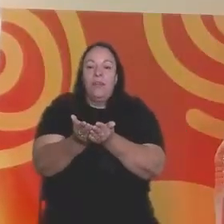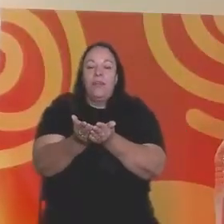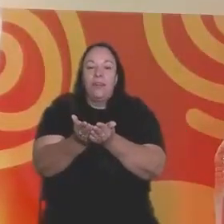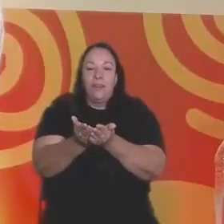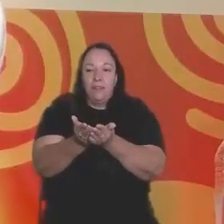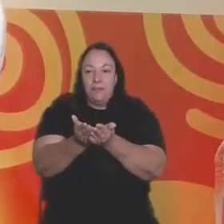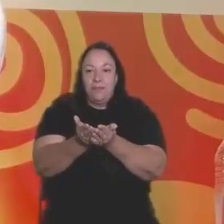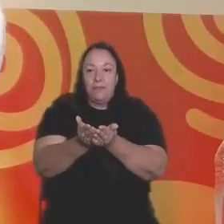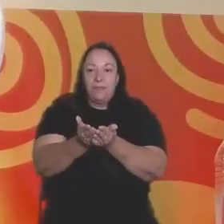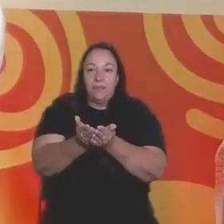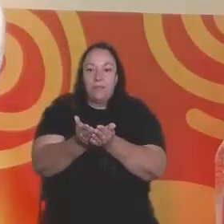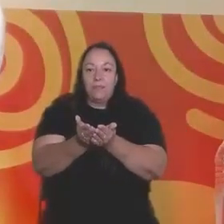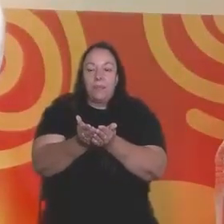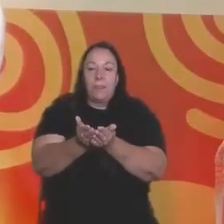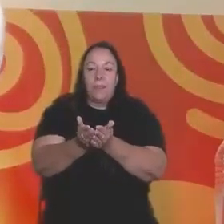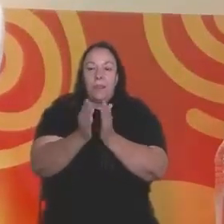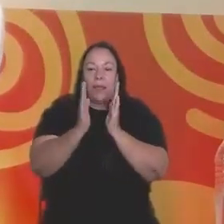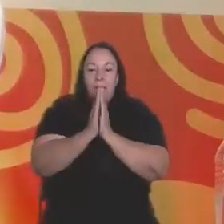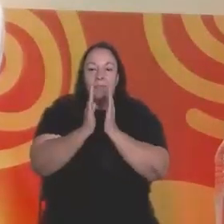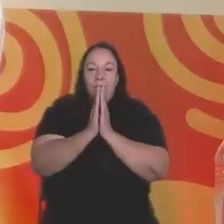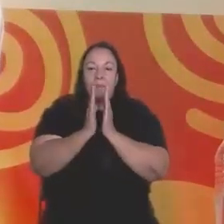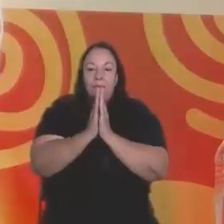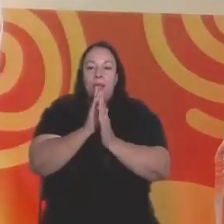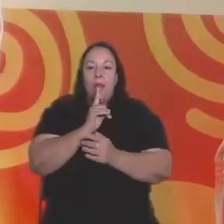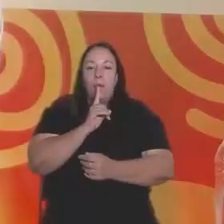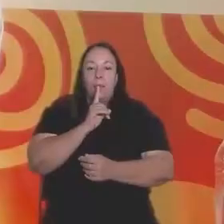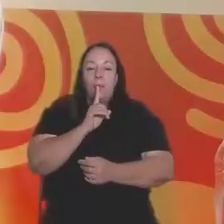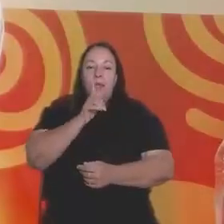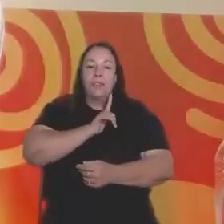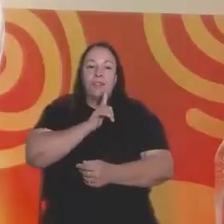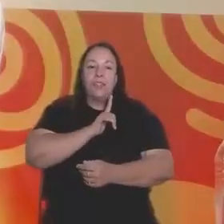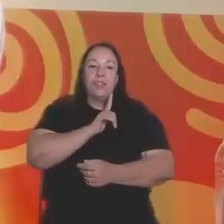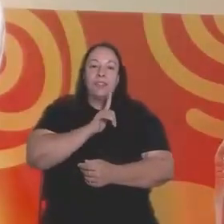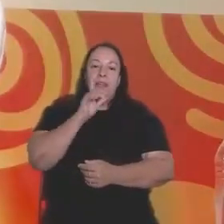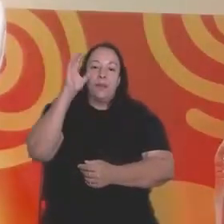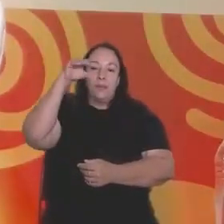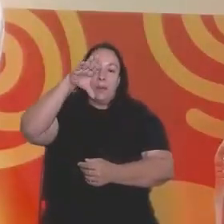tinha aniversário, Guto, as crianças já sabiam que ia ter uma apresentação de